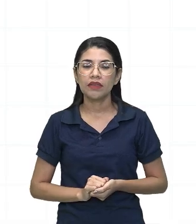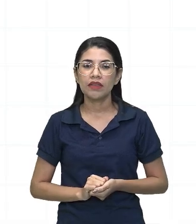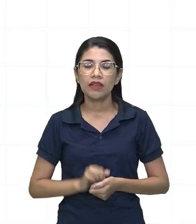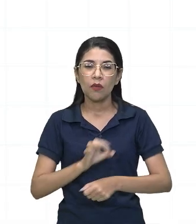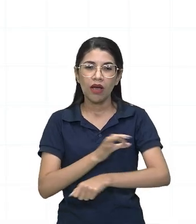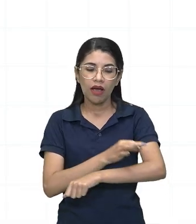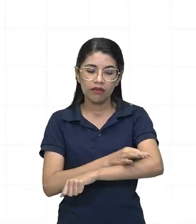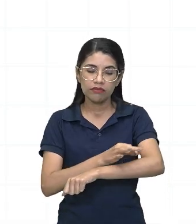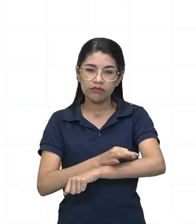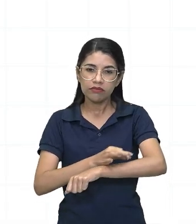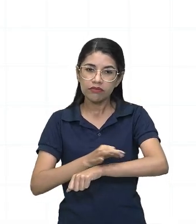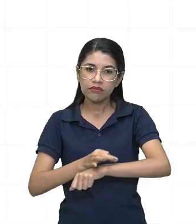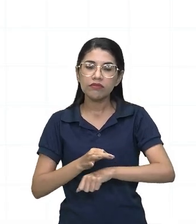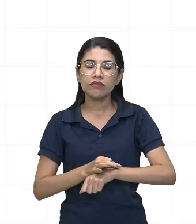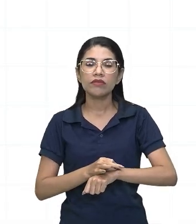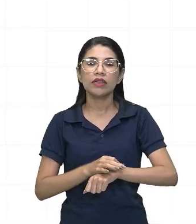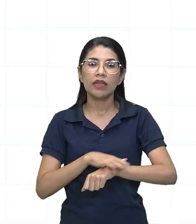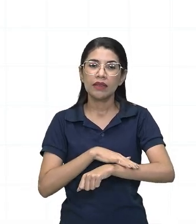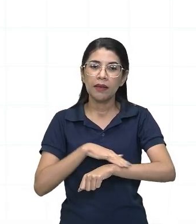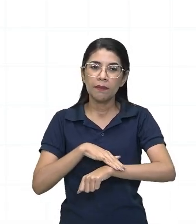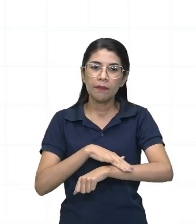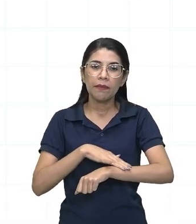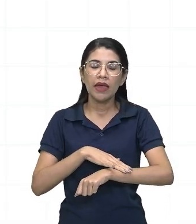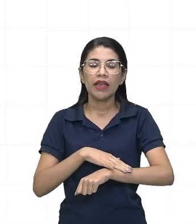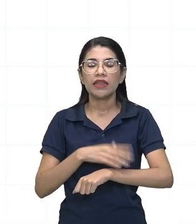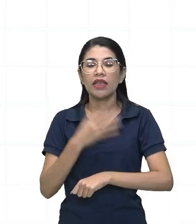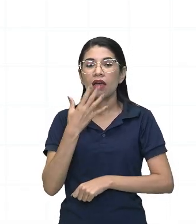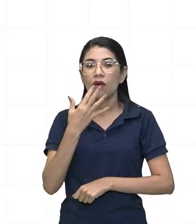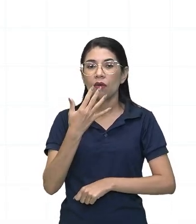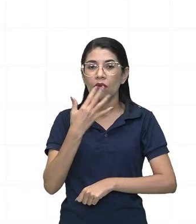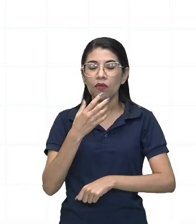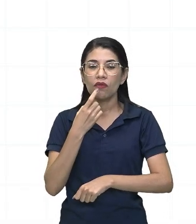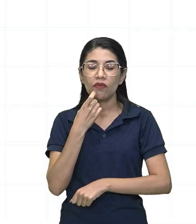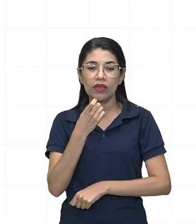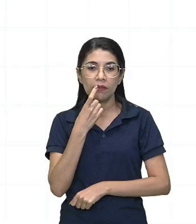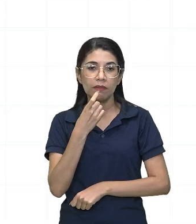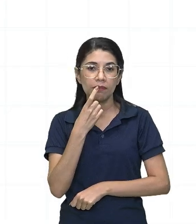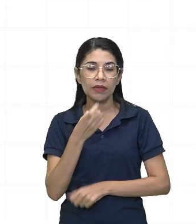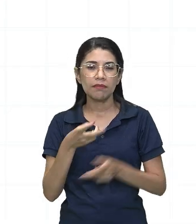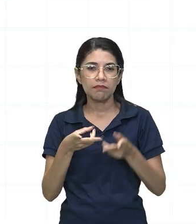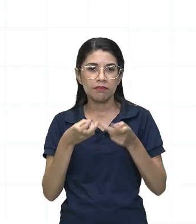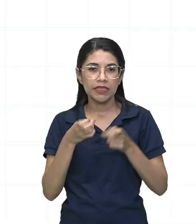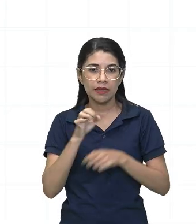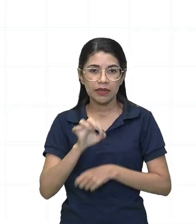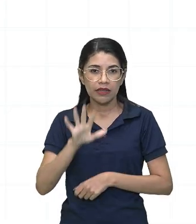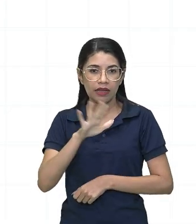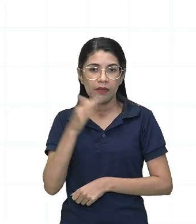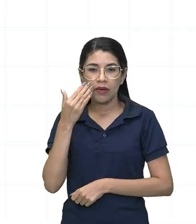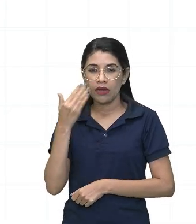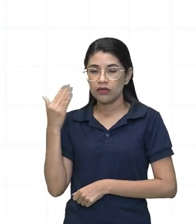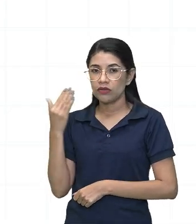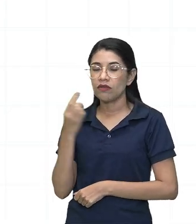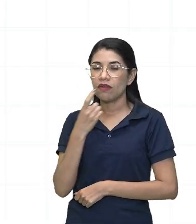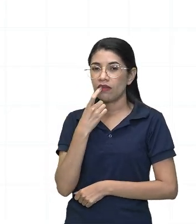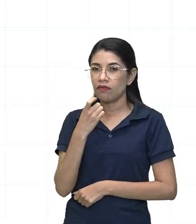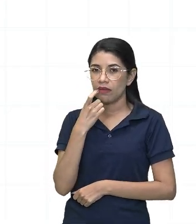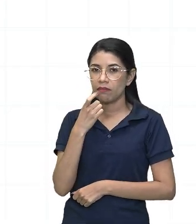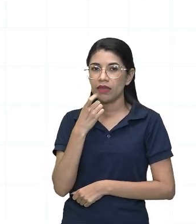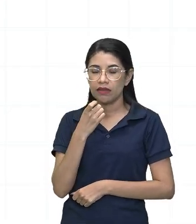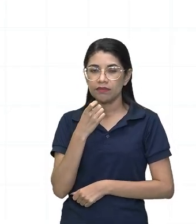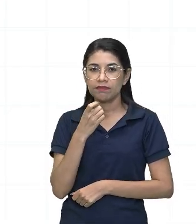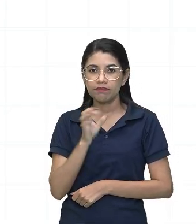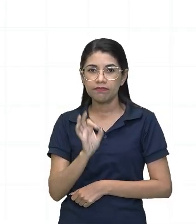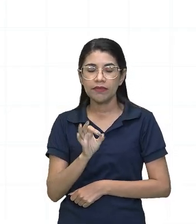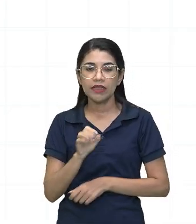leishmaniose tegumentar, elas são avermelhadas, então percebam aí que elas são bem vermelhas, né? E elas